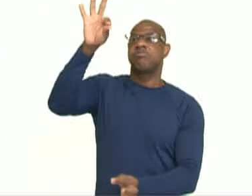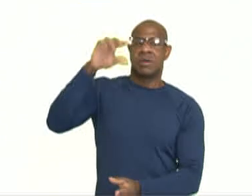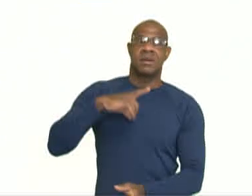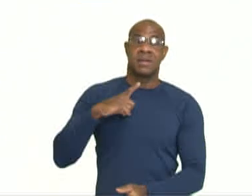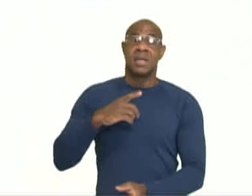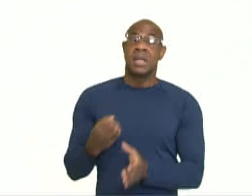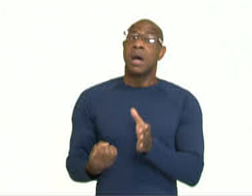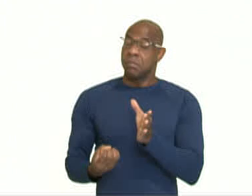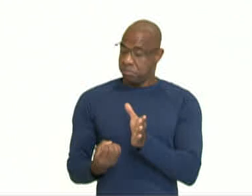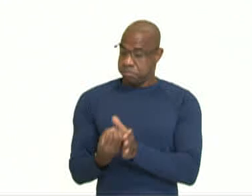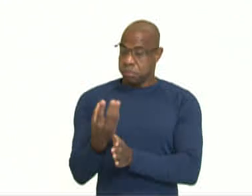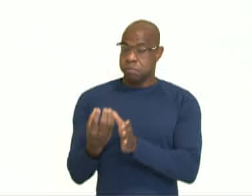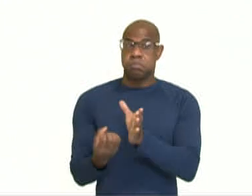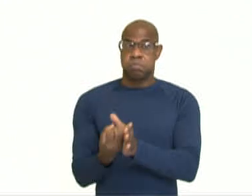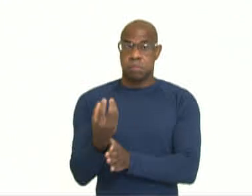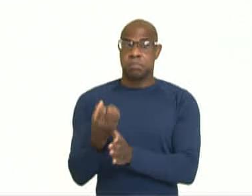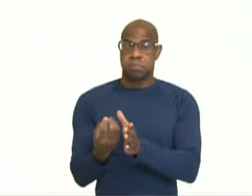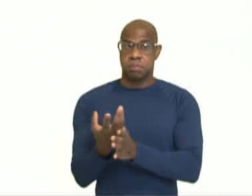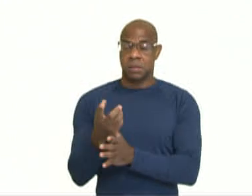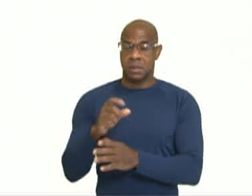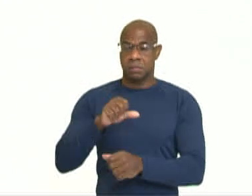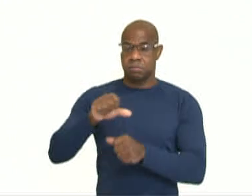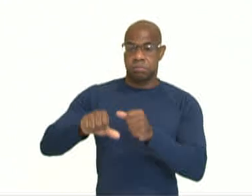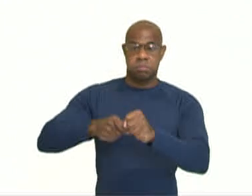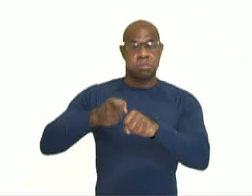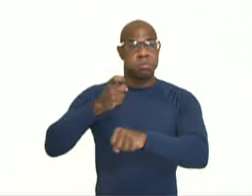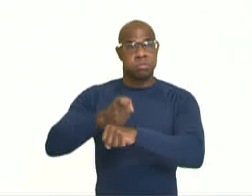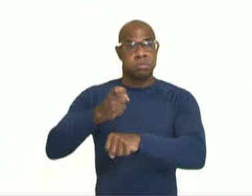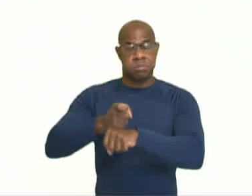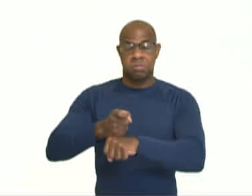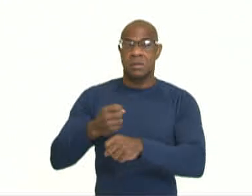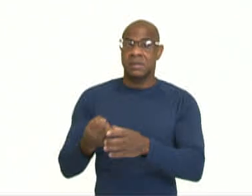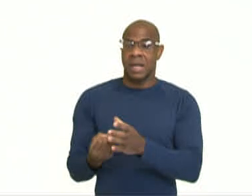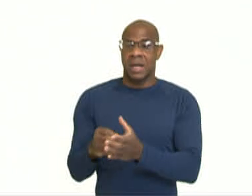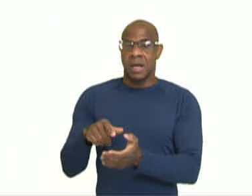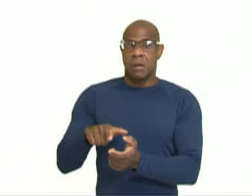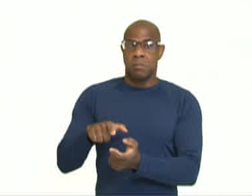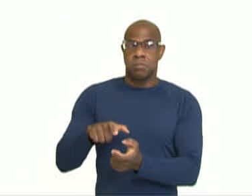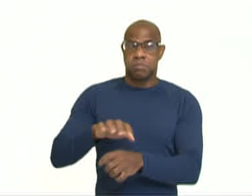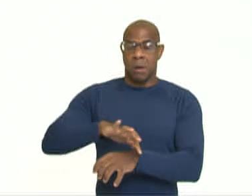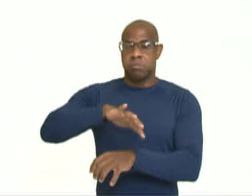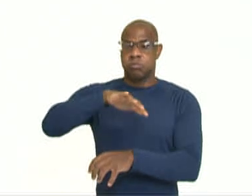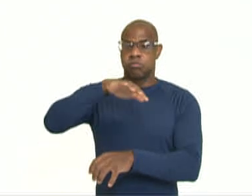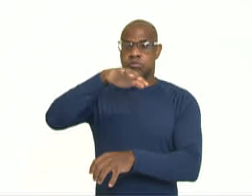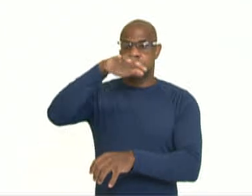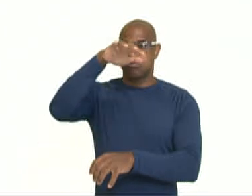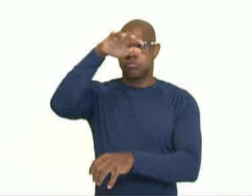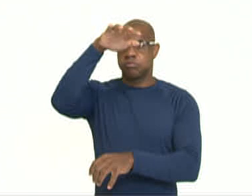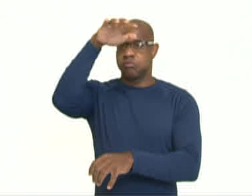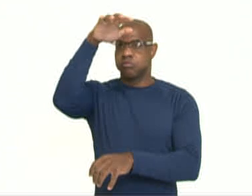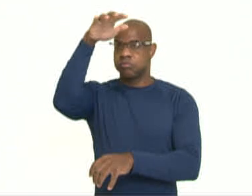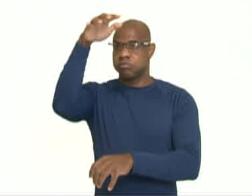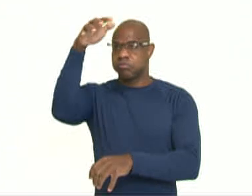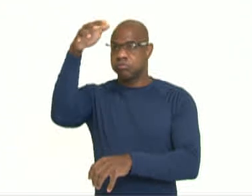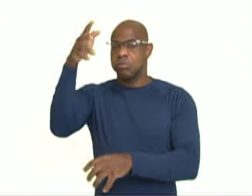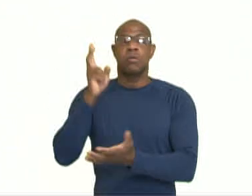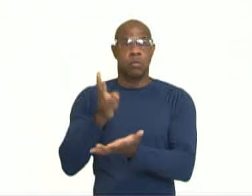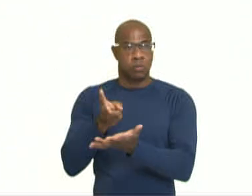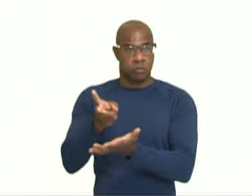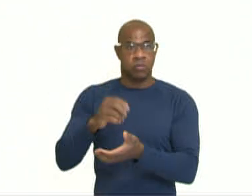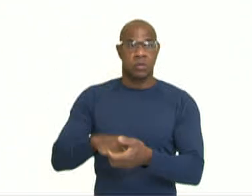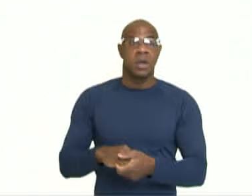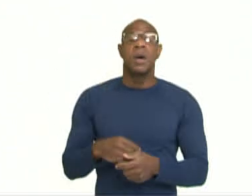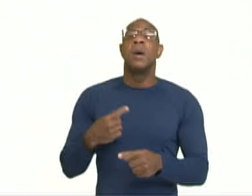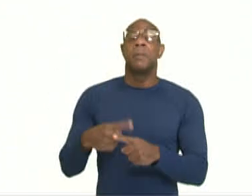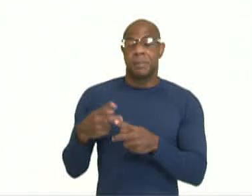se formando, ela ainda está se solidificando, ainda está literalmente crescendo. Então, isso deve ser analisado por quê? Porque